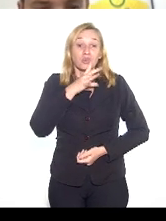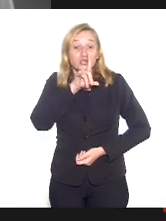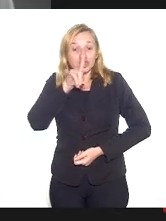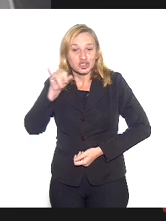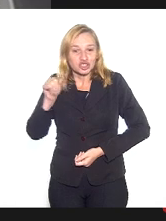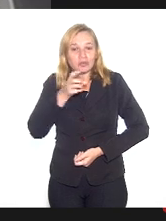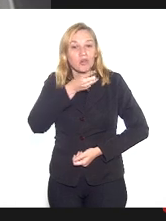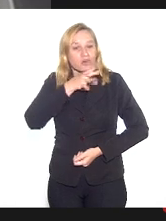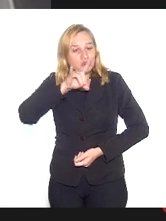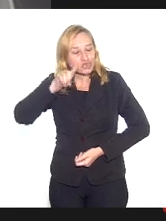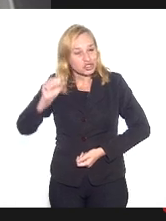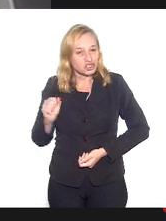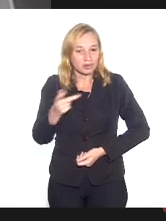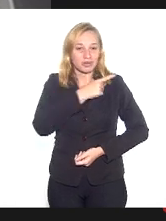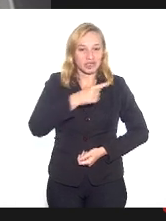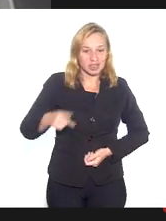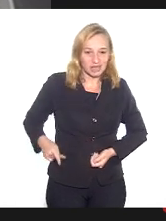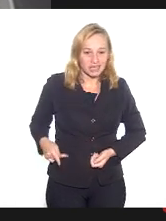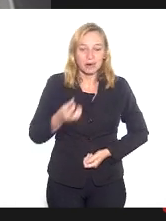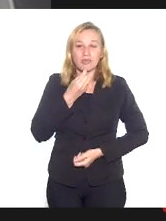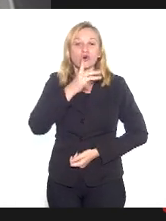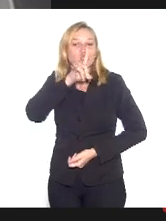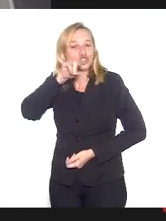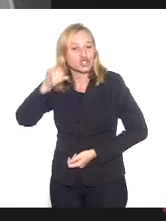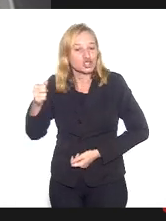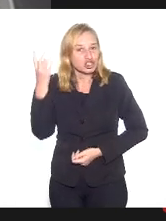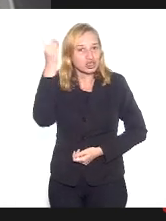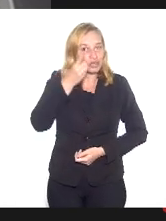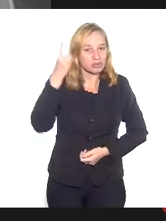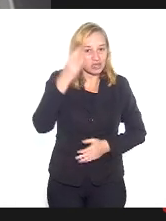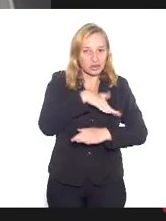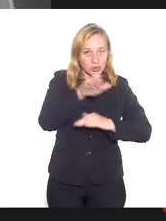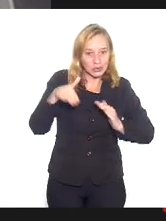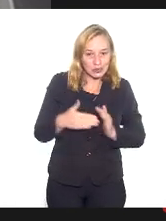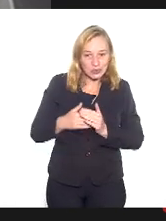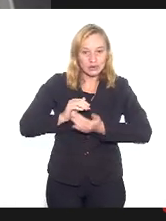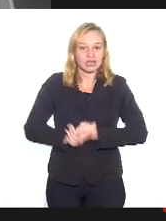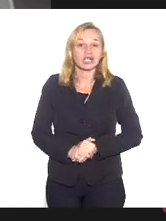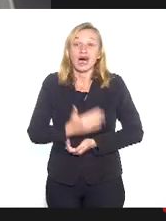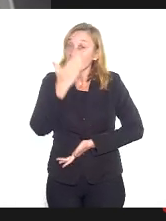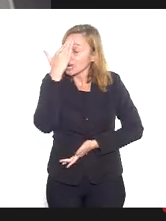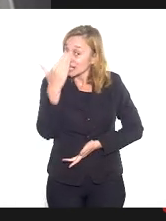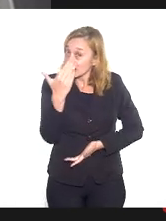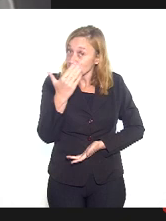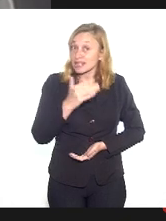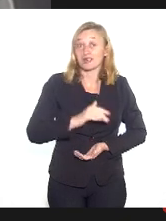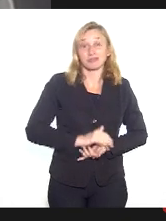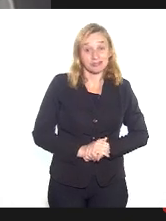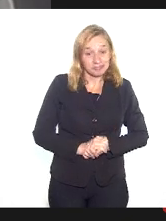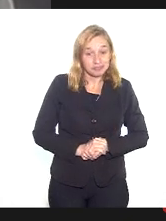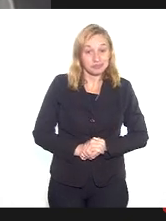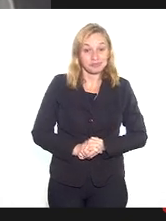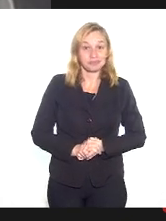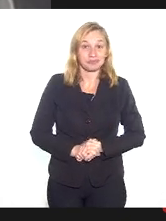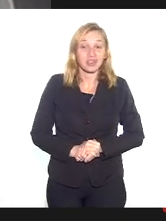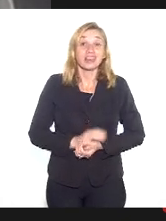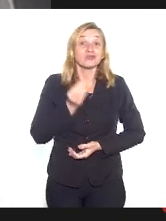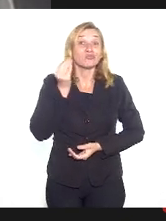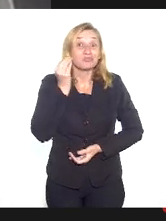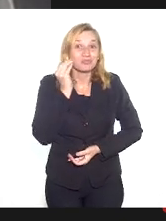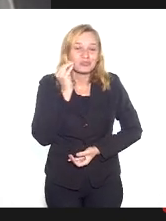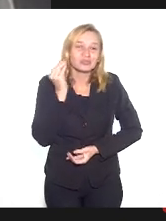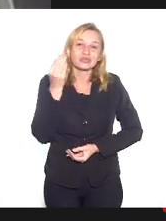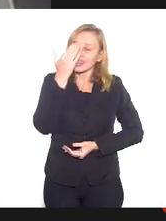Bom dia a todos. Bom dia aí, o presidente. Bom dia a todos os parlamentares. Agradecer muito pela essa